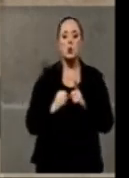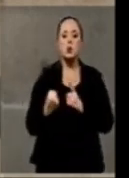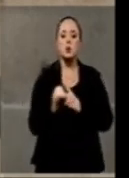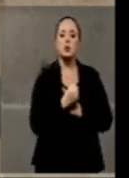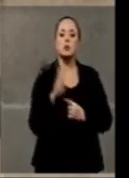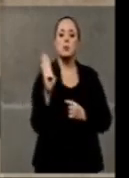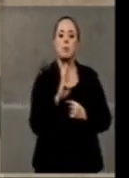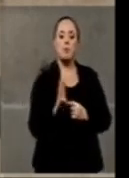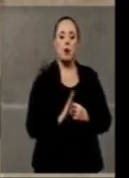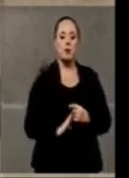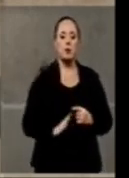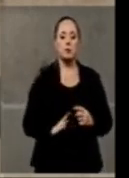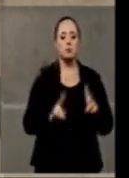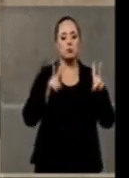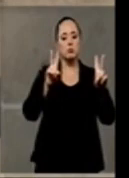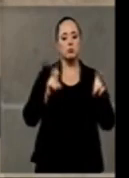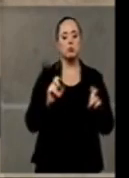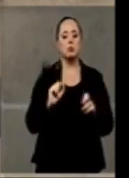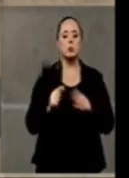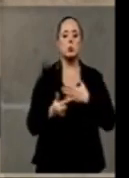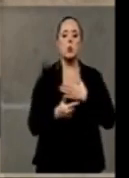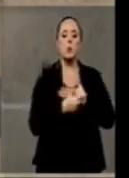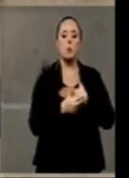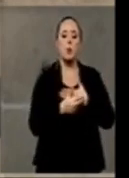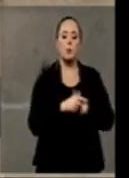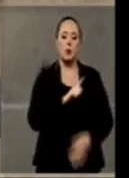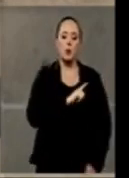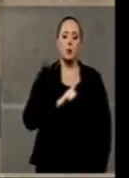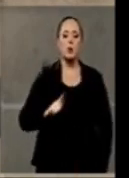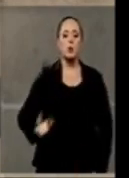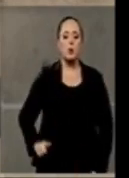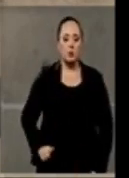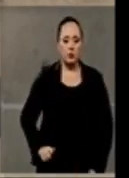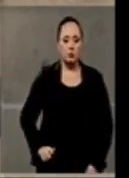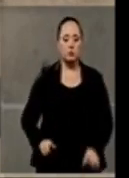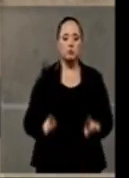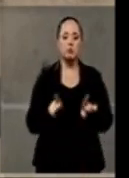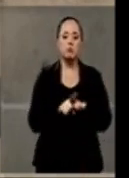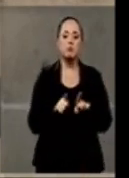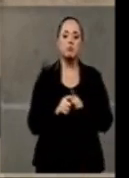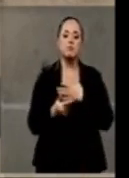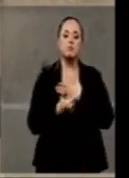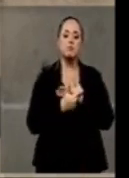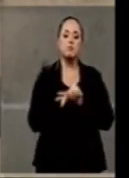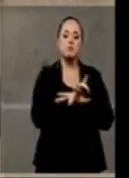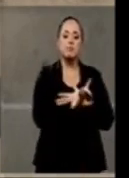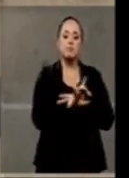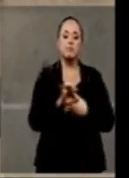a respeito do papel do estado e de suas instituições